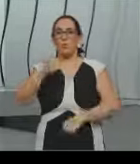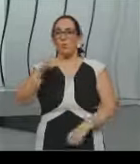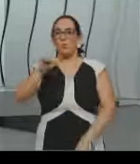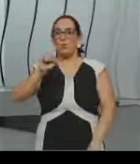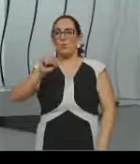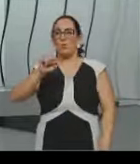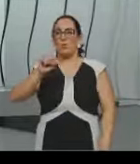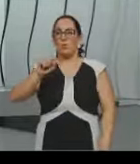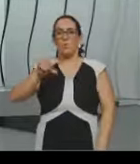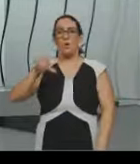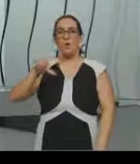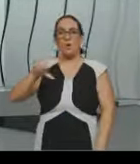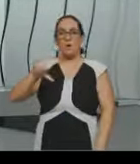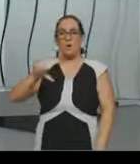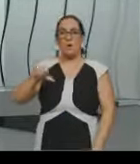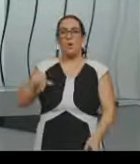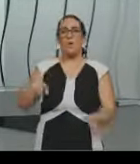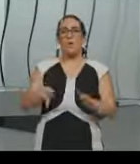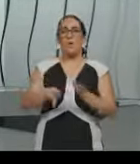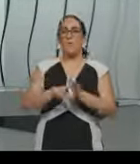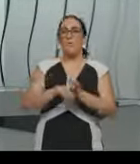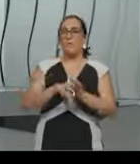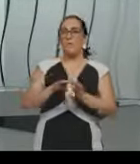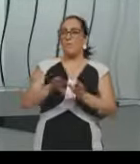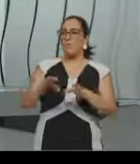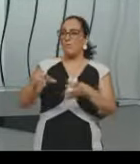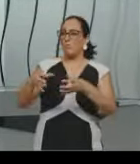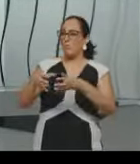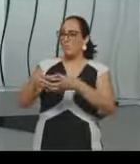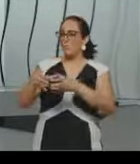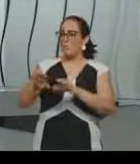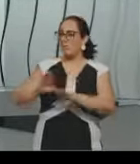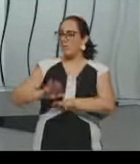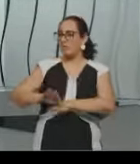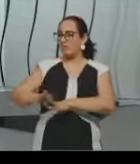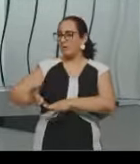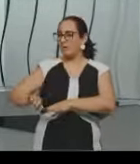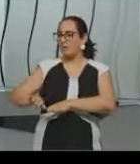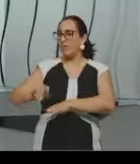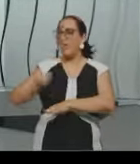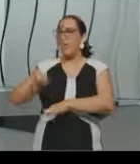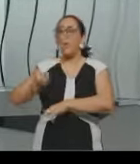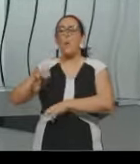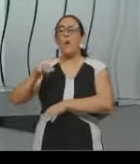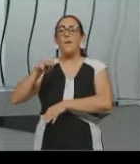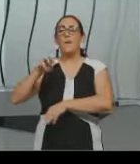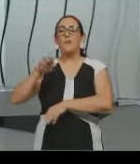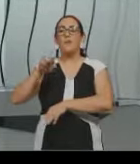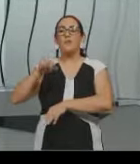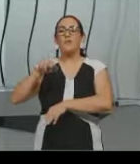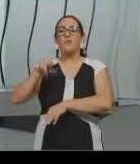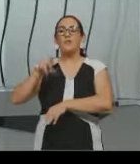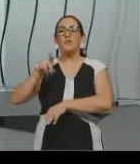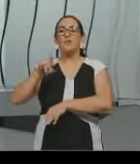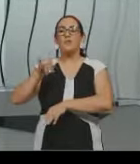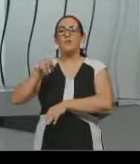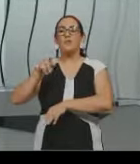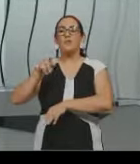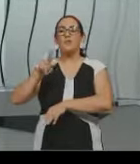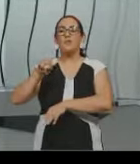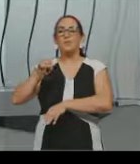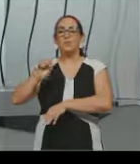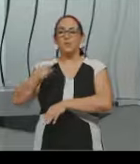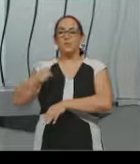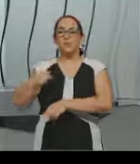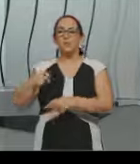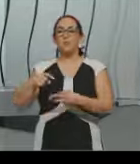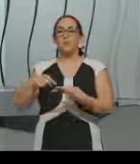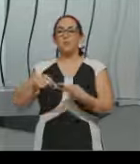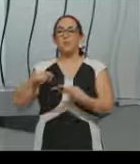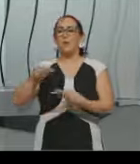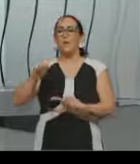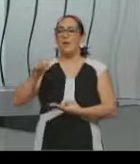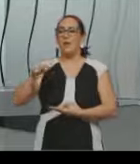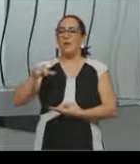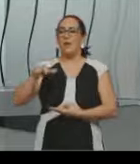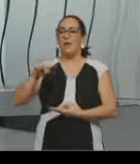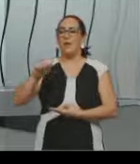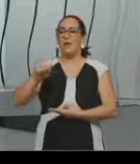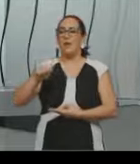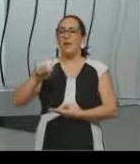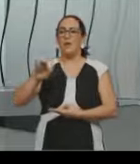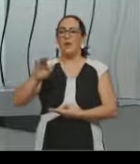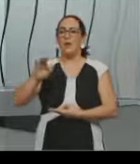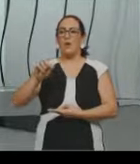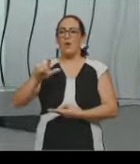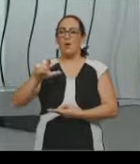da exceção dos mendigos, a gente trata da questão dos analfabetos também, que são excluídos, soldados de baixa patente, religiosos também,